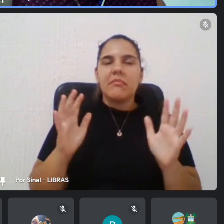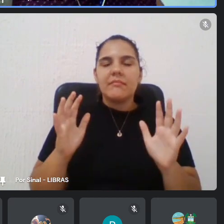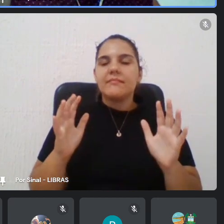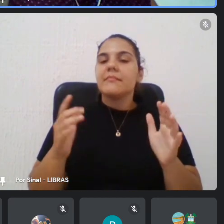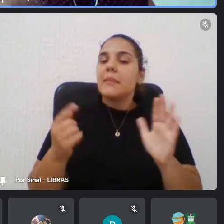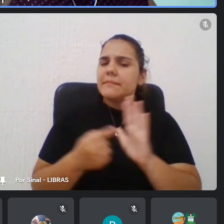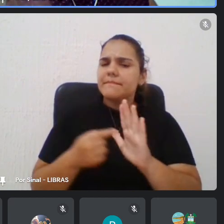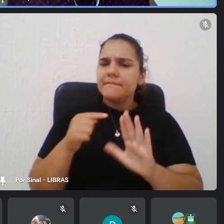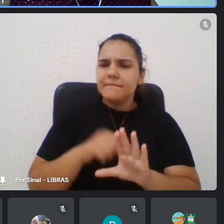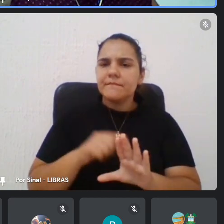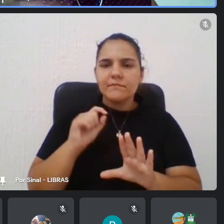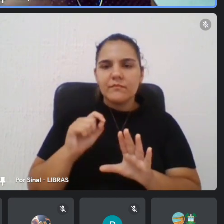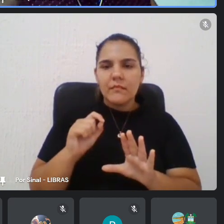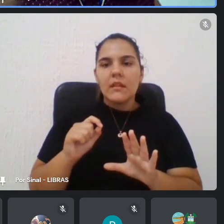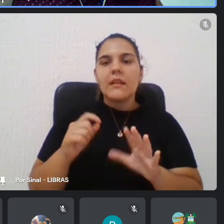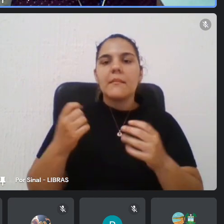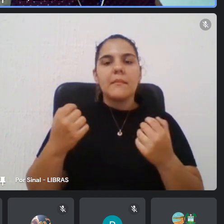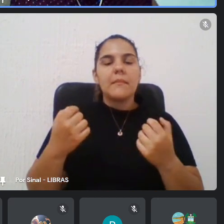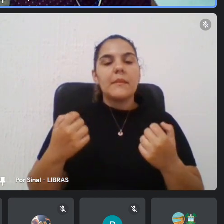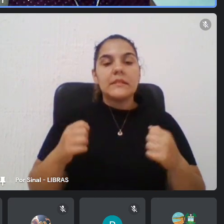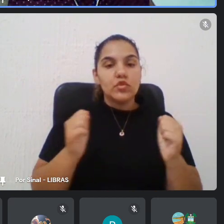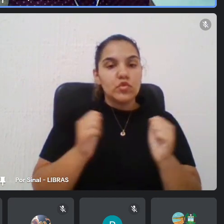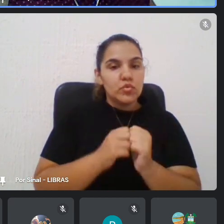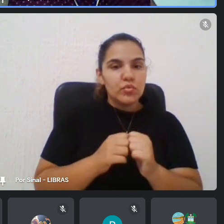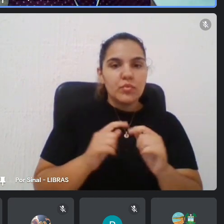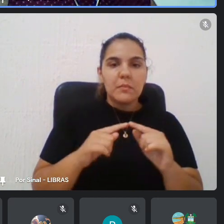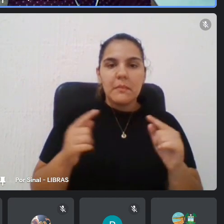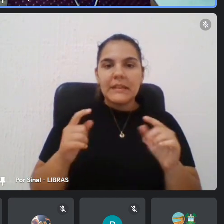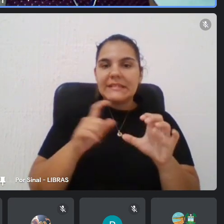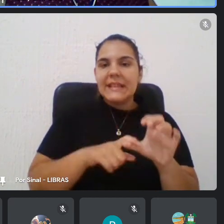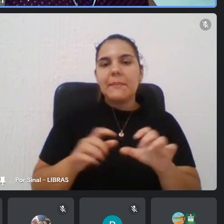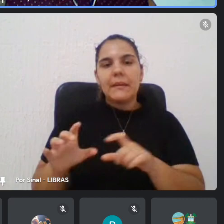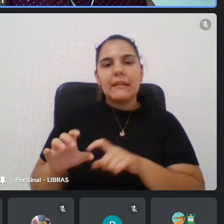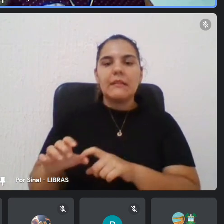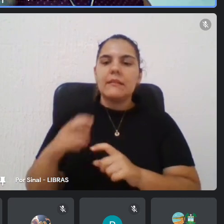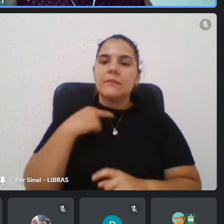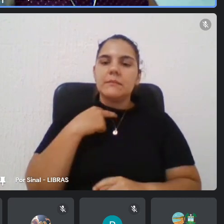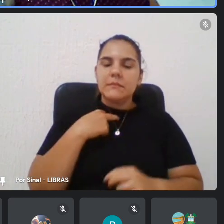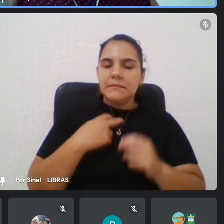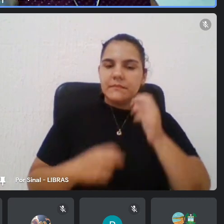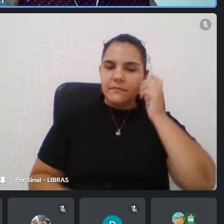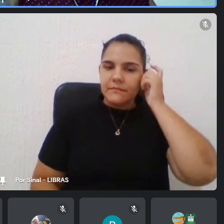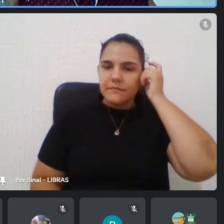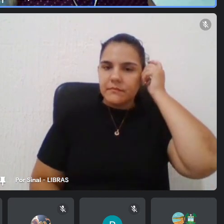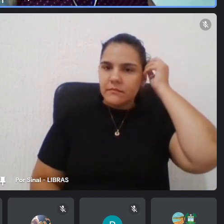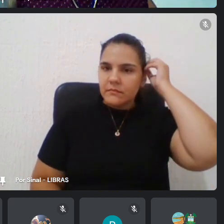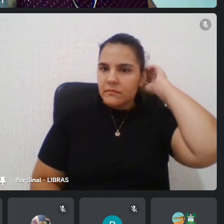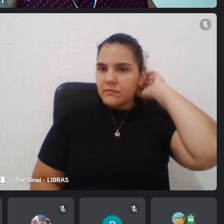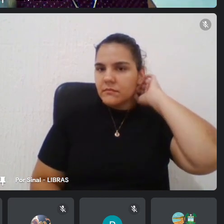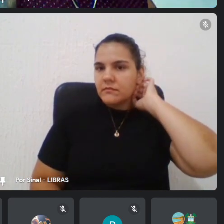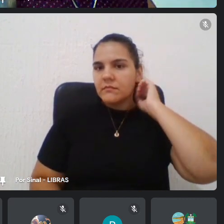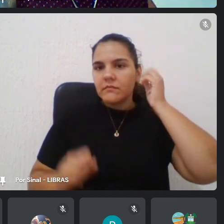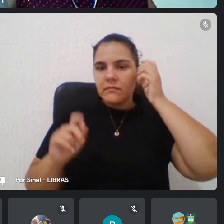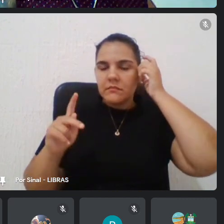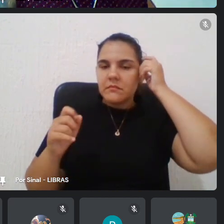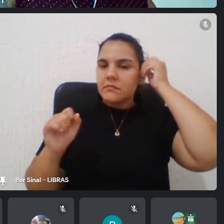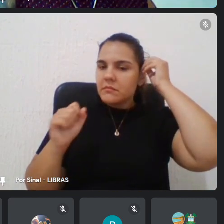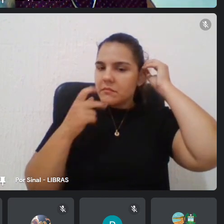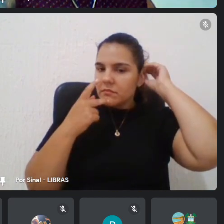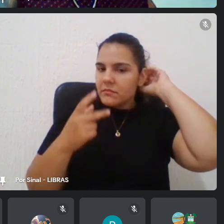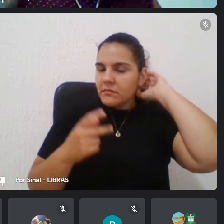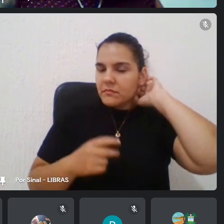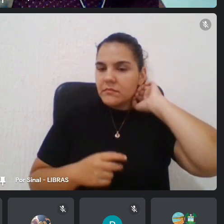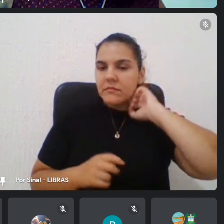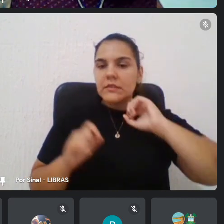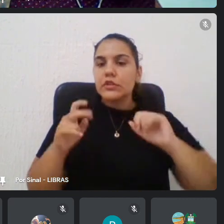certo? E aí, Romulo, antes de ir para o próximo ponto, fala aí que tu levantasse a mão. Não, só uma dúvida